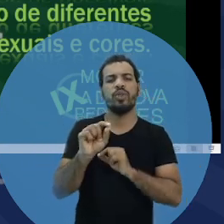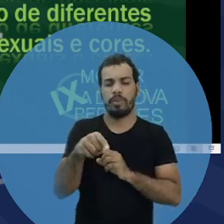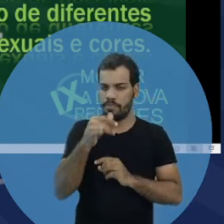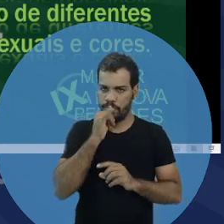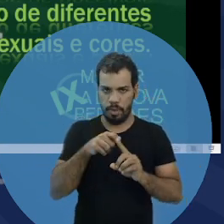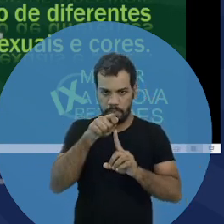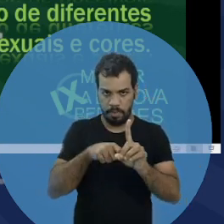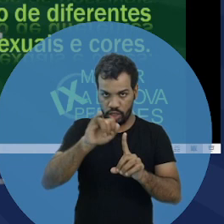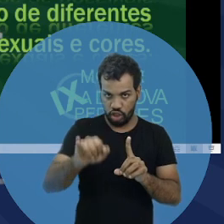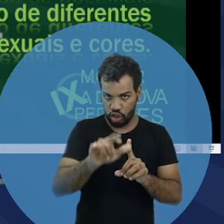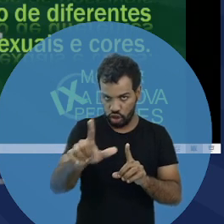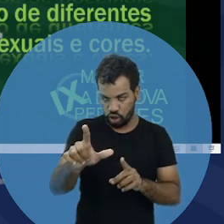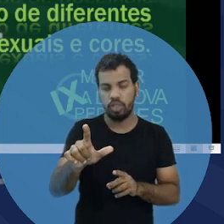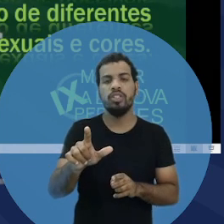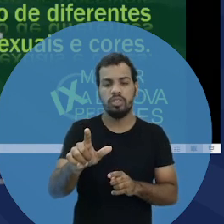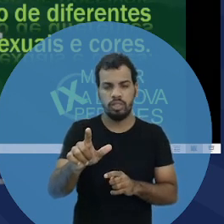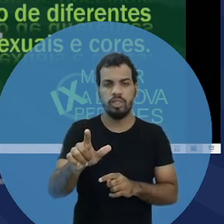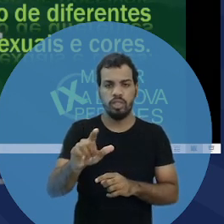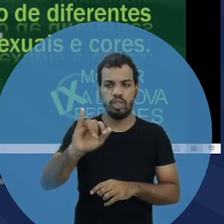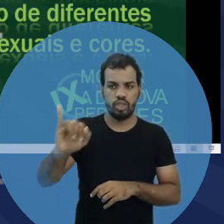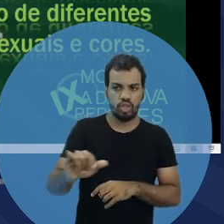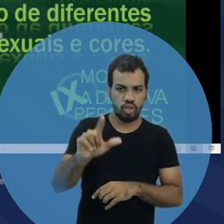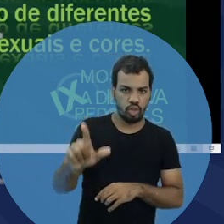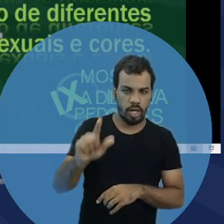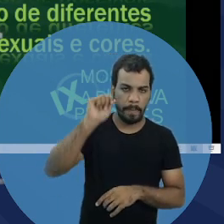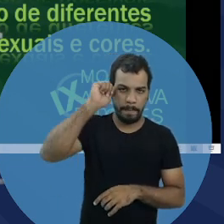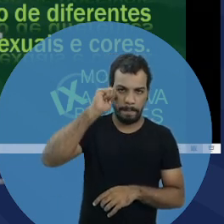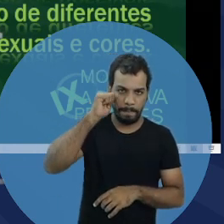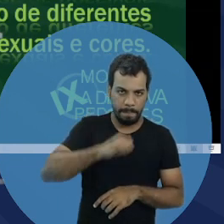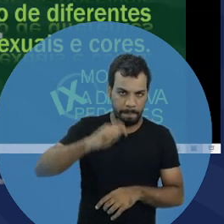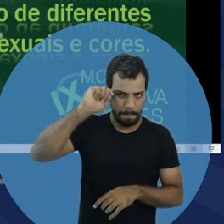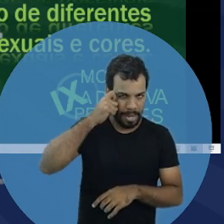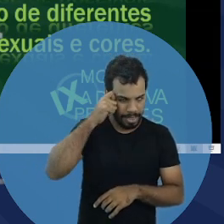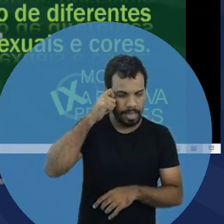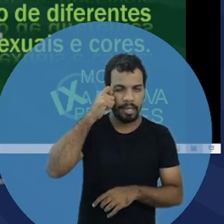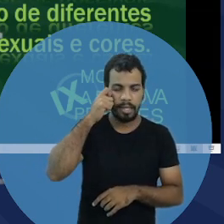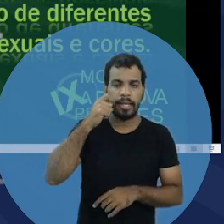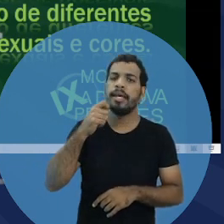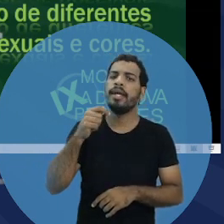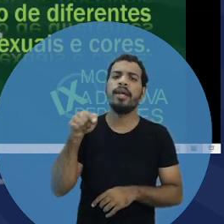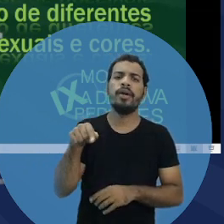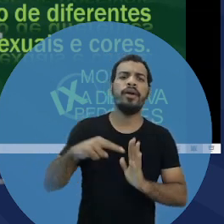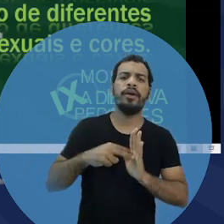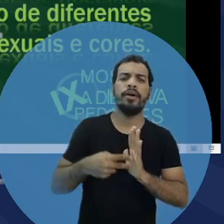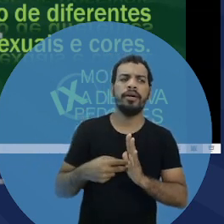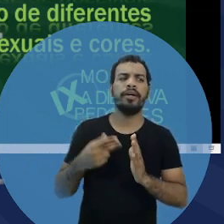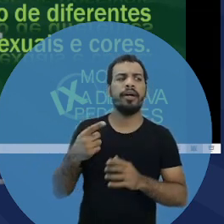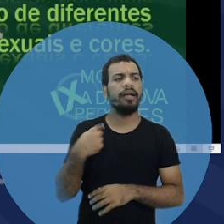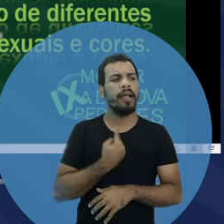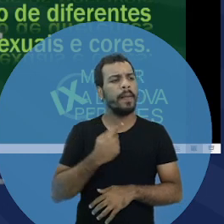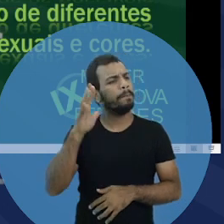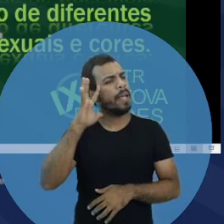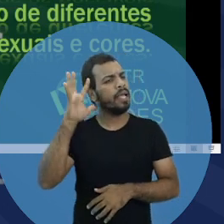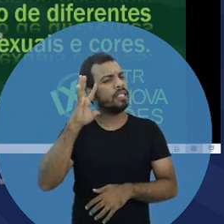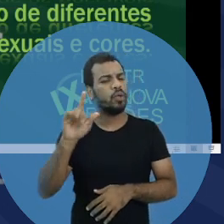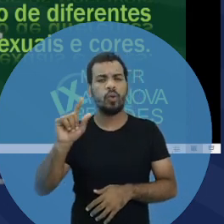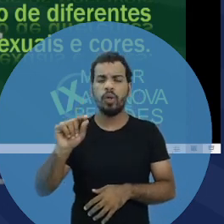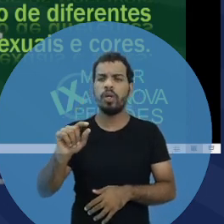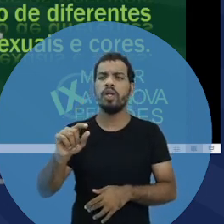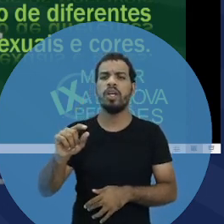que a gente chama o Julho das Pretas, a gente está pensando nessa